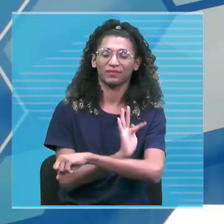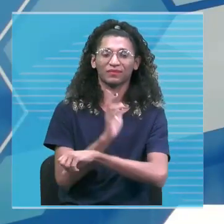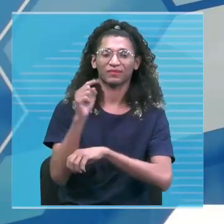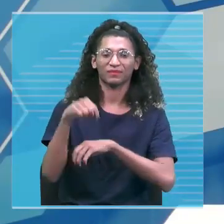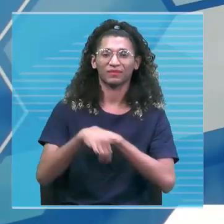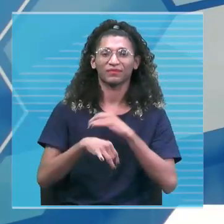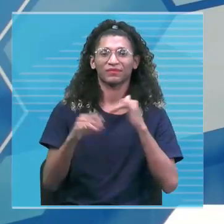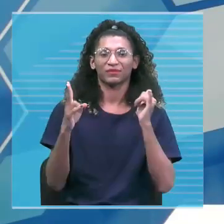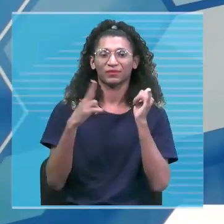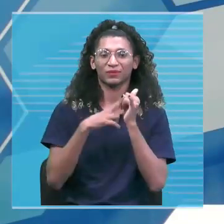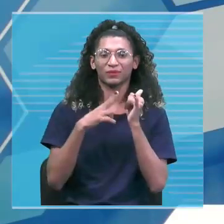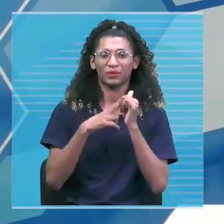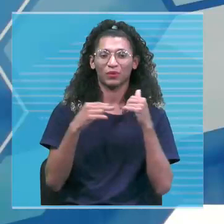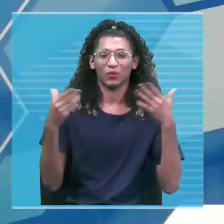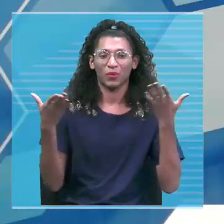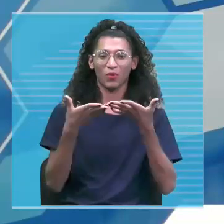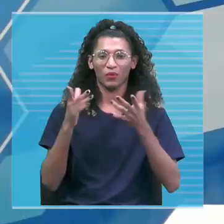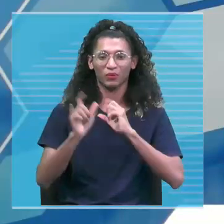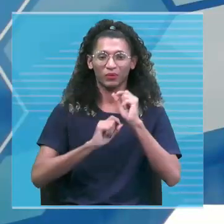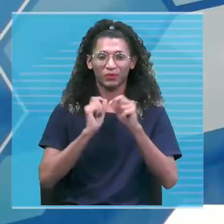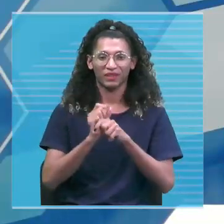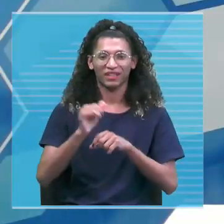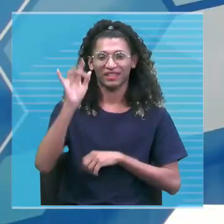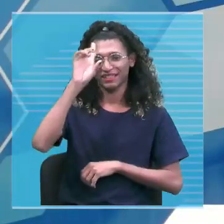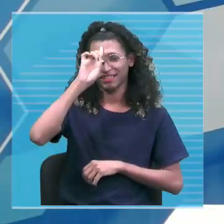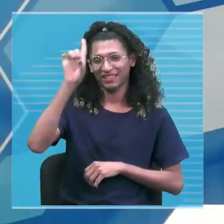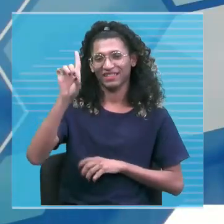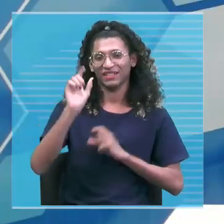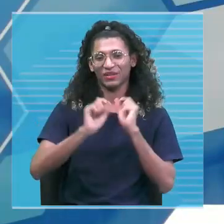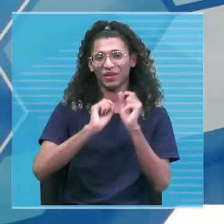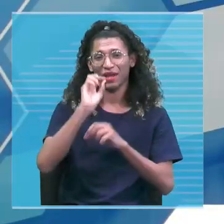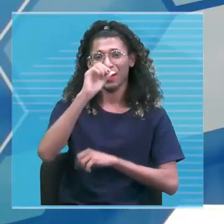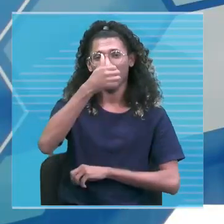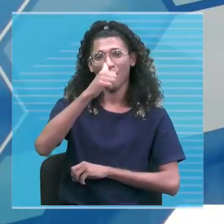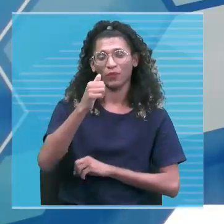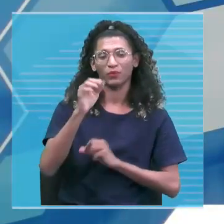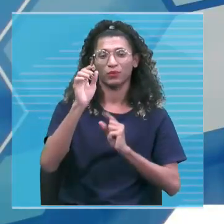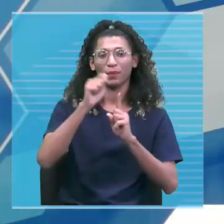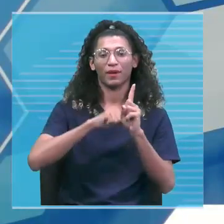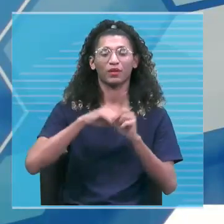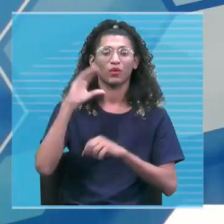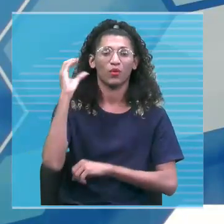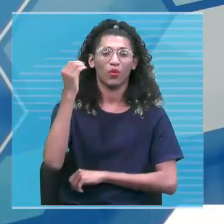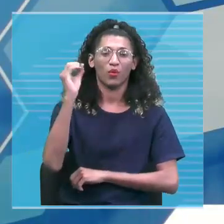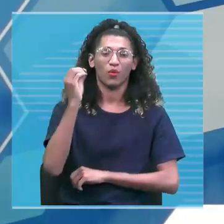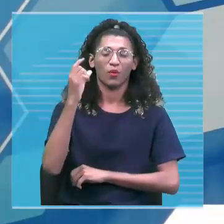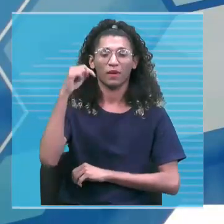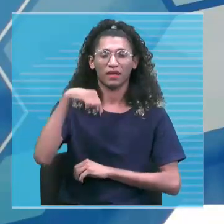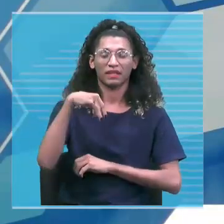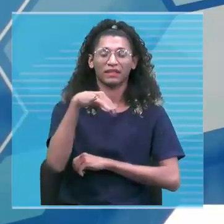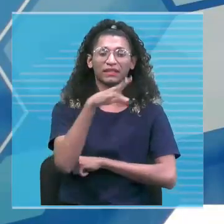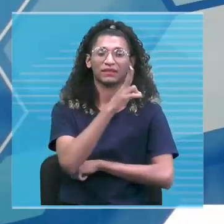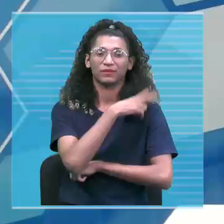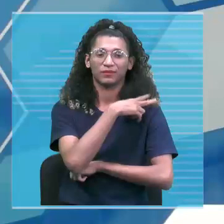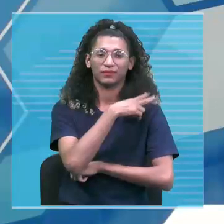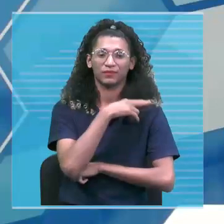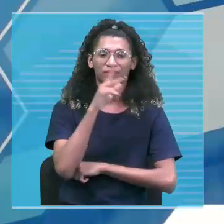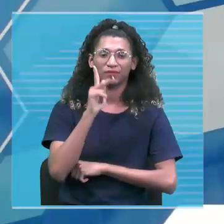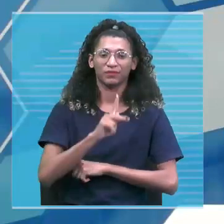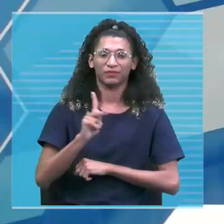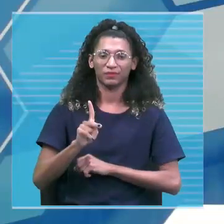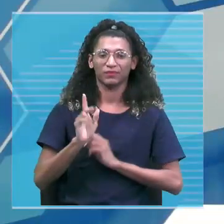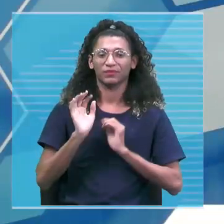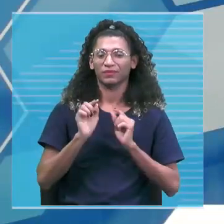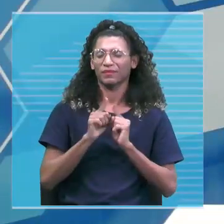eu estou hoje nessa data do dia 11 de outubro aqui na segunda série Professor